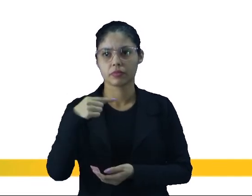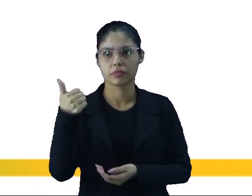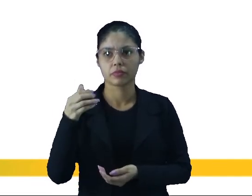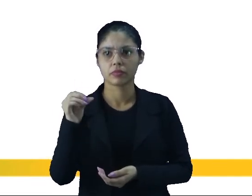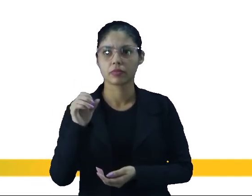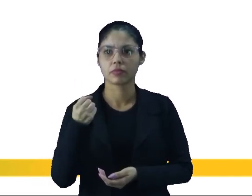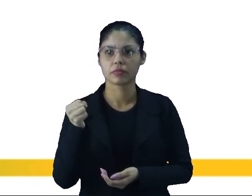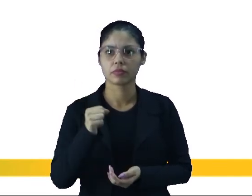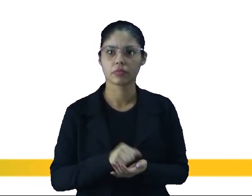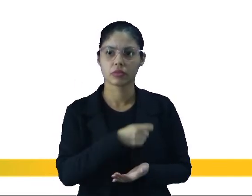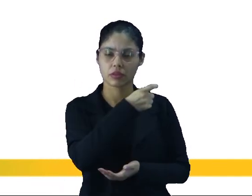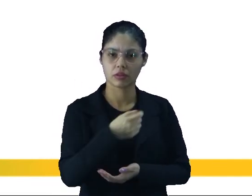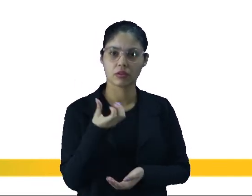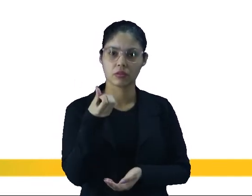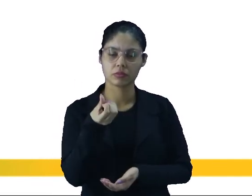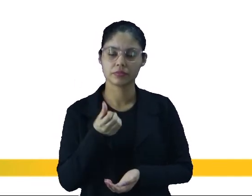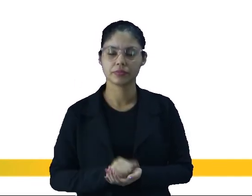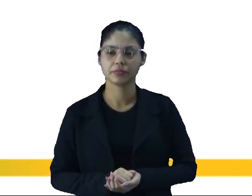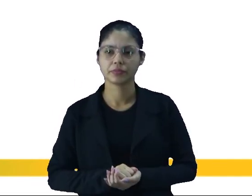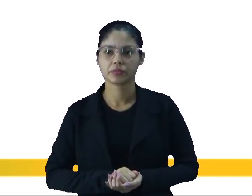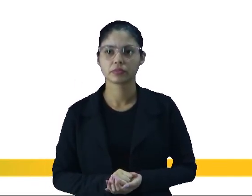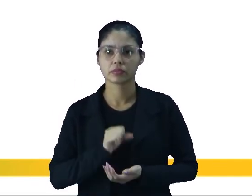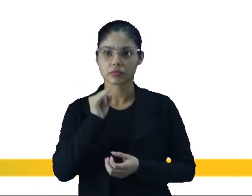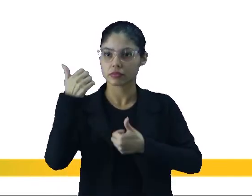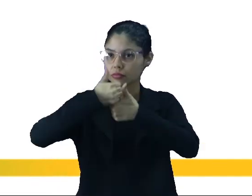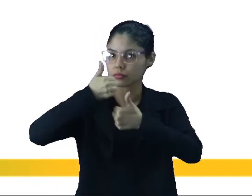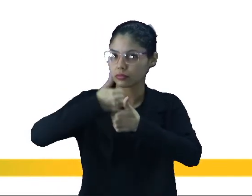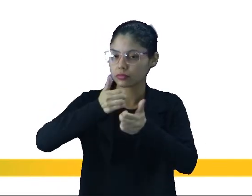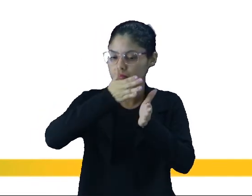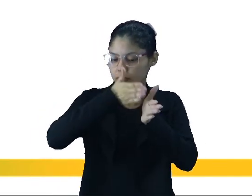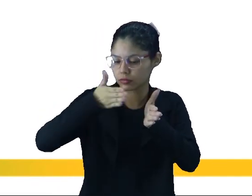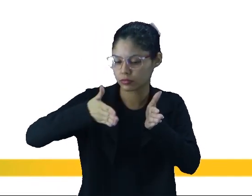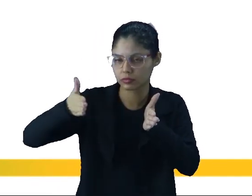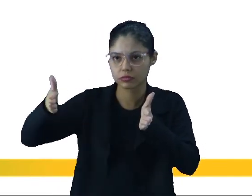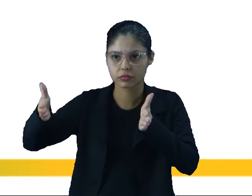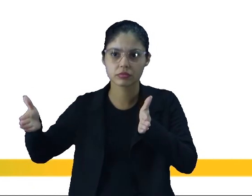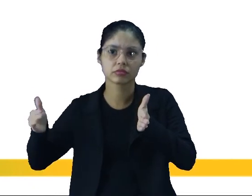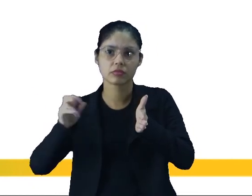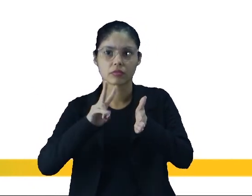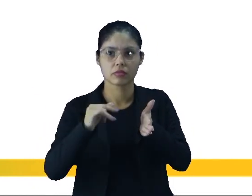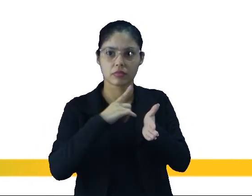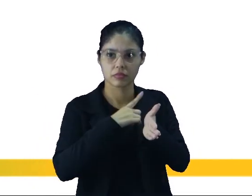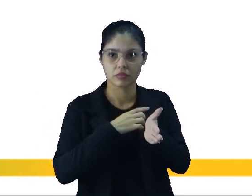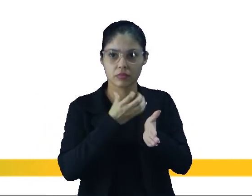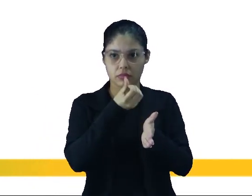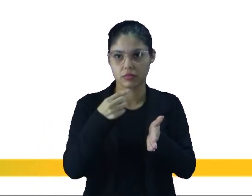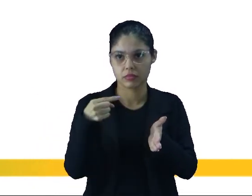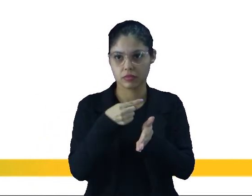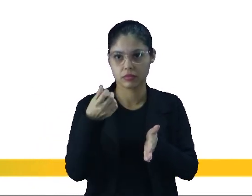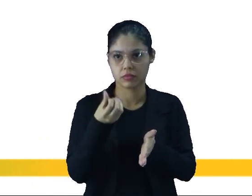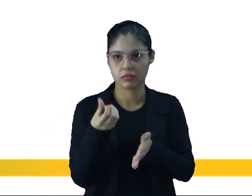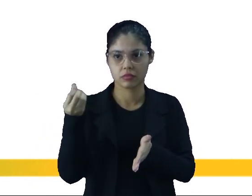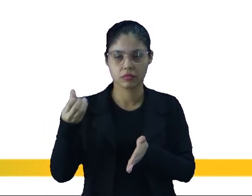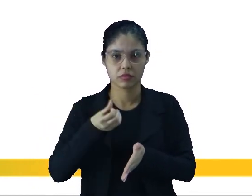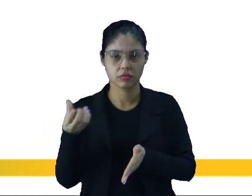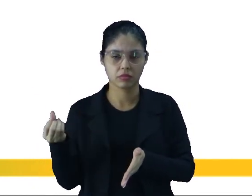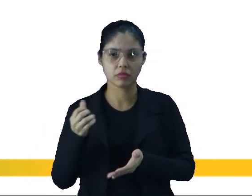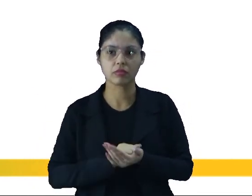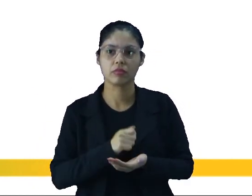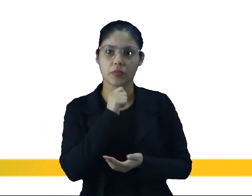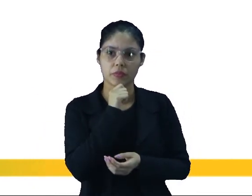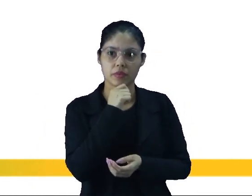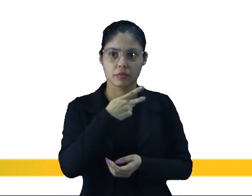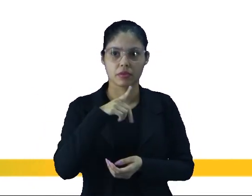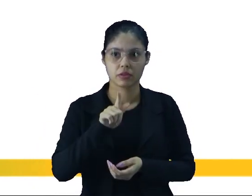3x é igual a 18, x é igual a 6. Se eu substituir na sequência, vai ficar 6 menos 3, 6 e 6 mais 6.